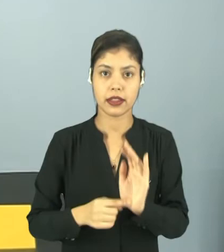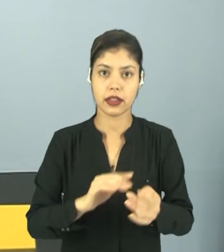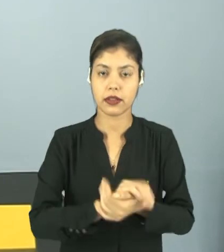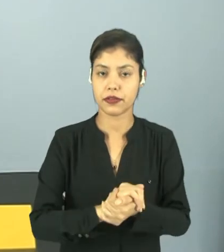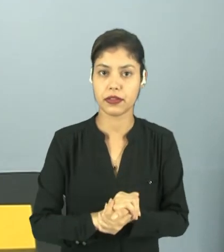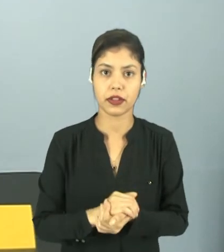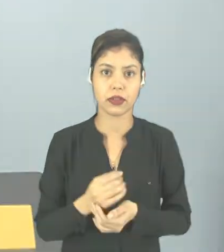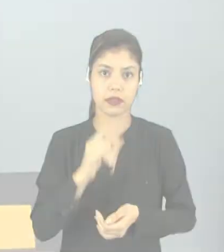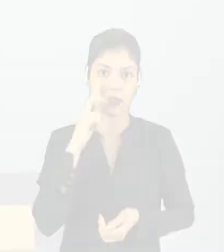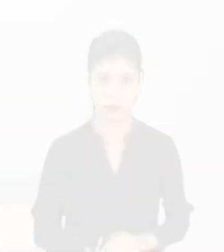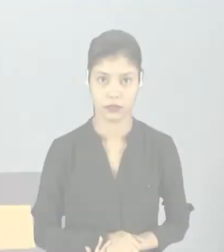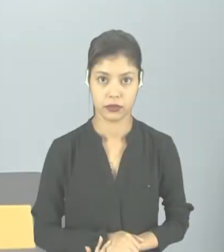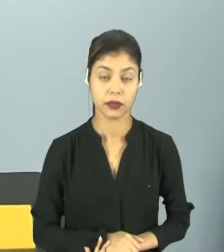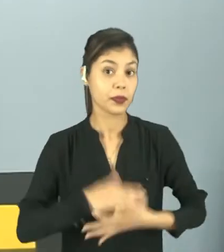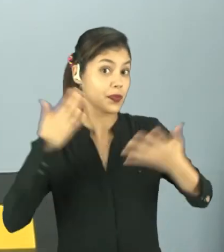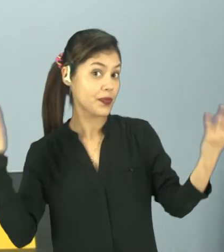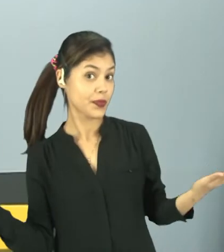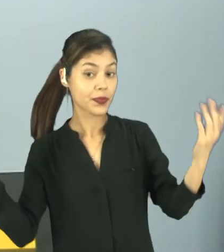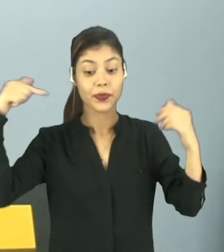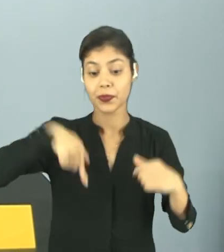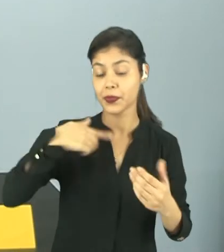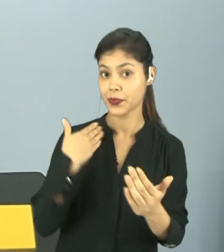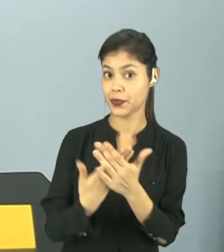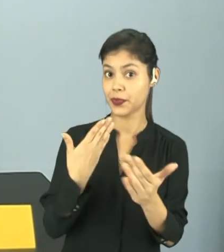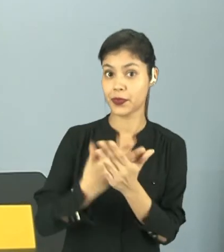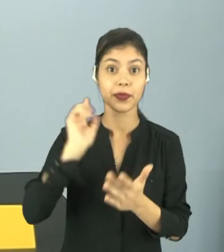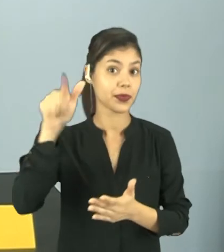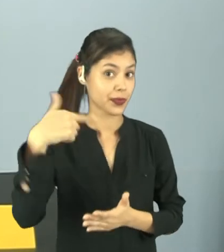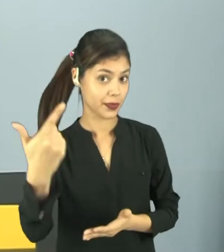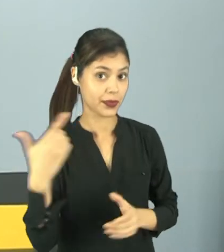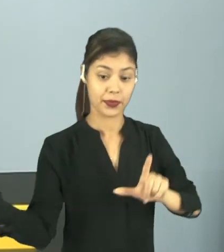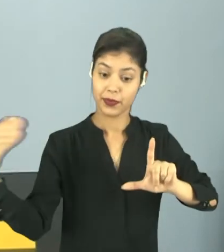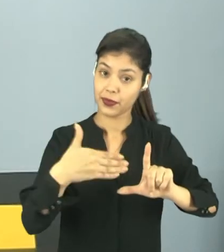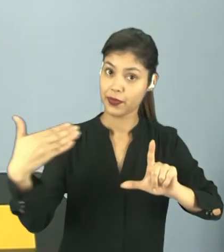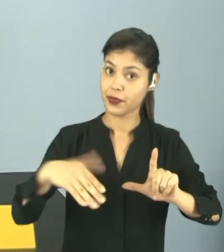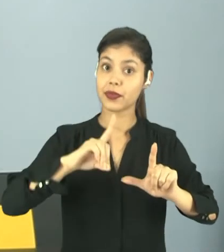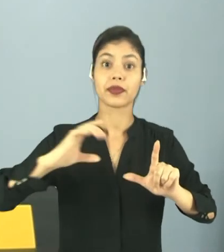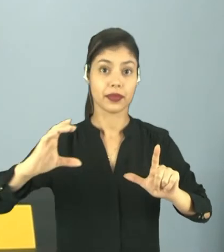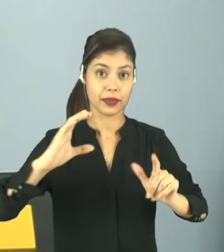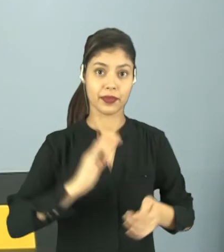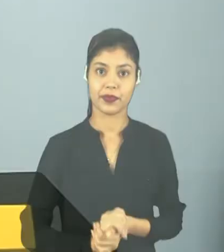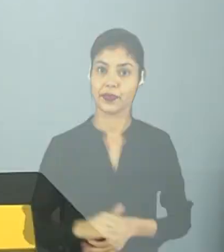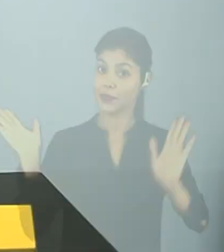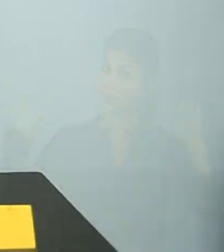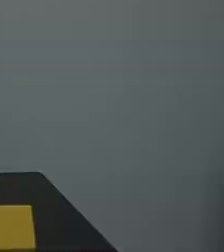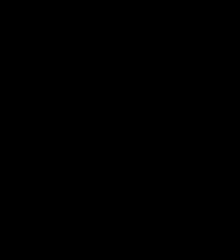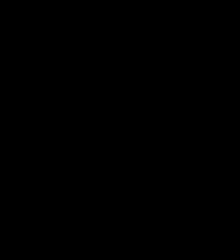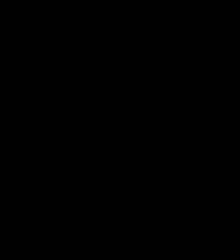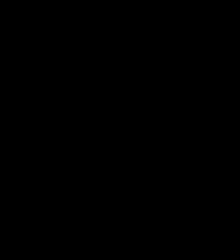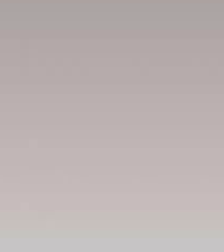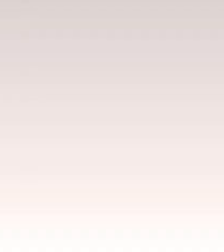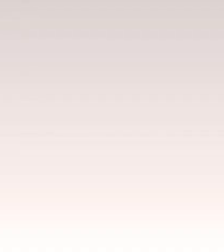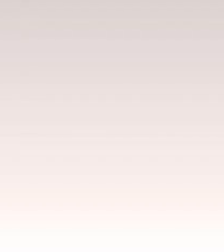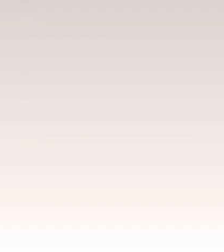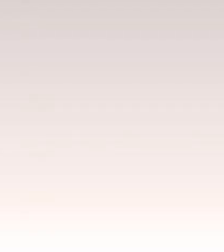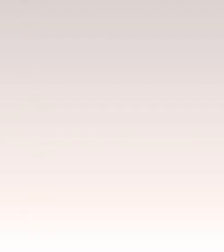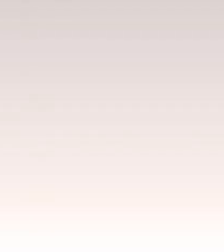natureza, viviam em harmonia. Para acessar essa e outras aulas, acesse a plataforma Eduque. Tchau, crianças!